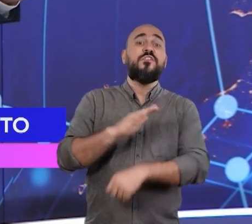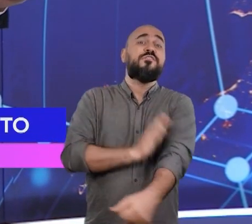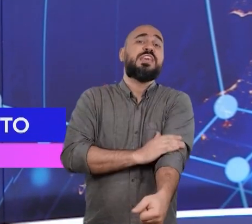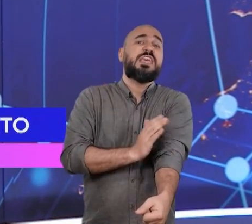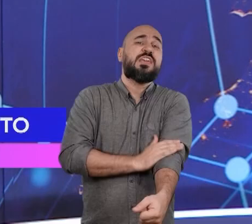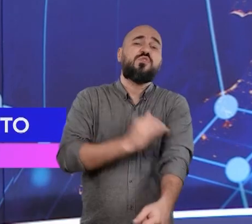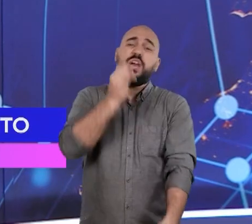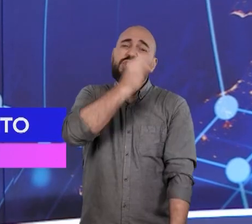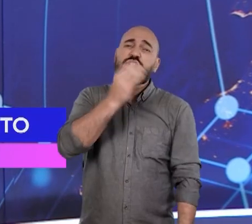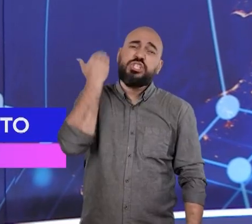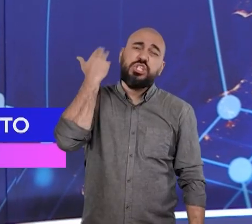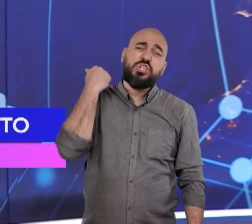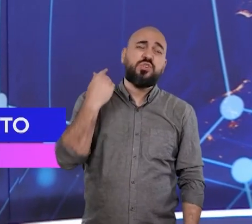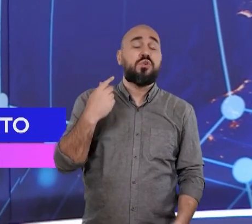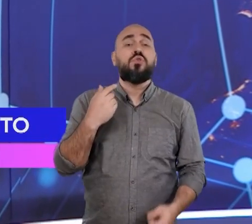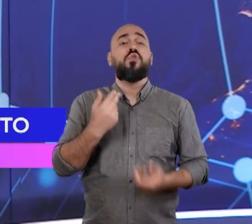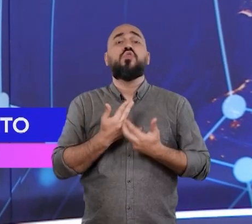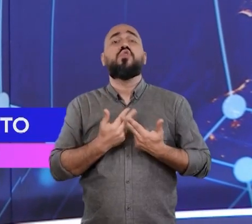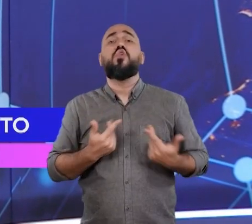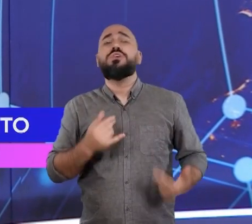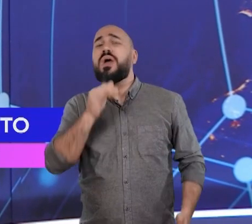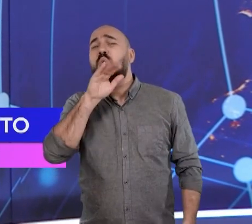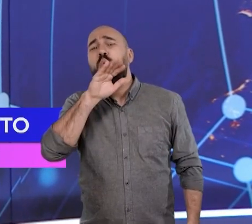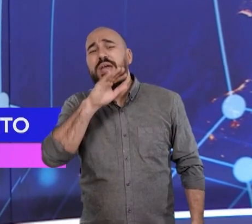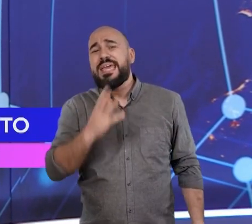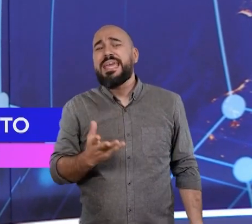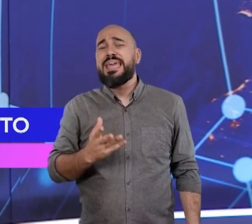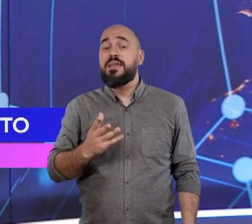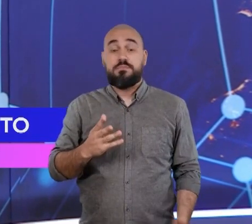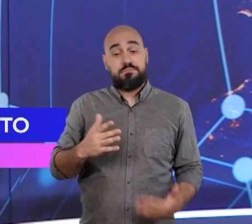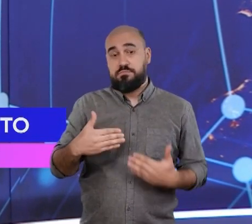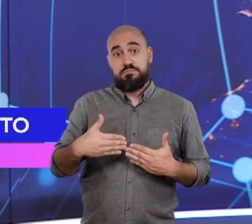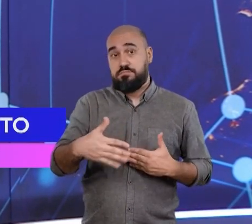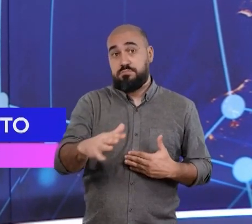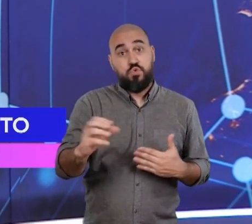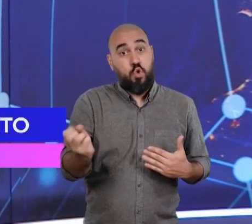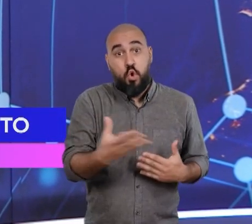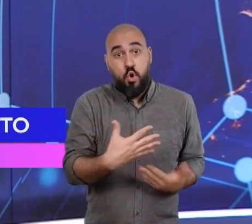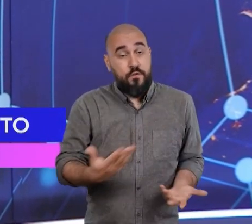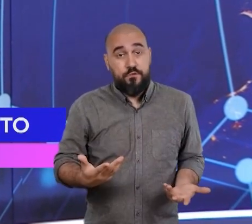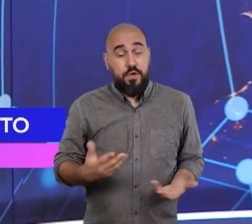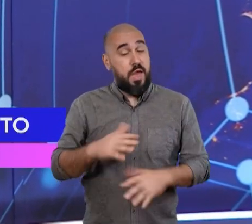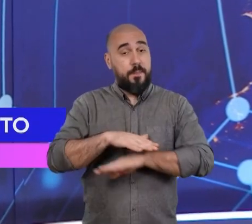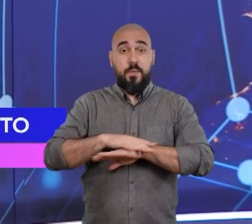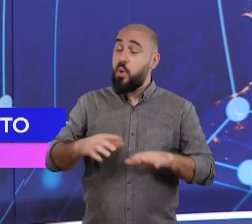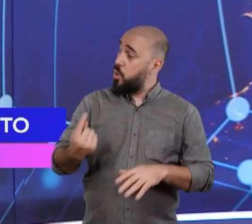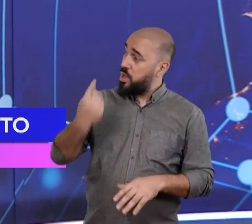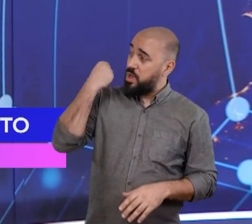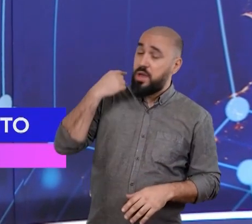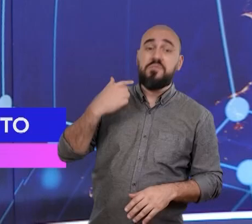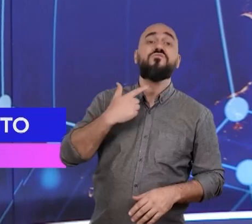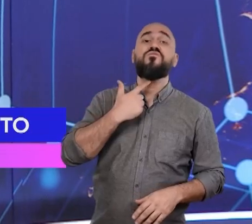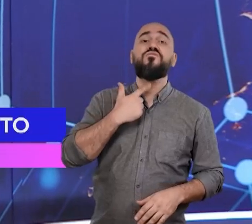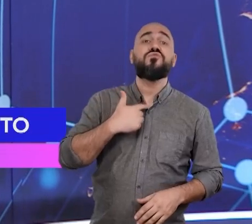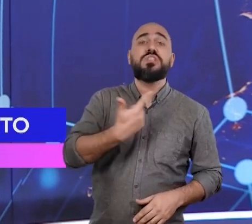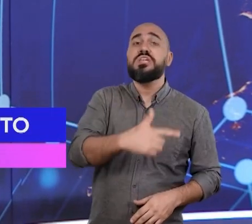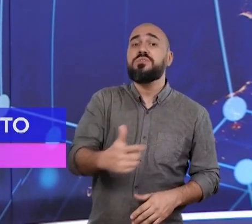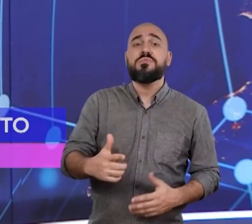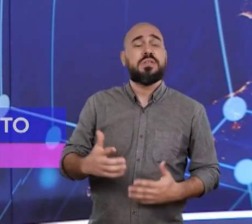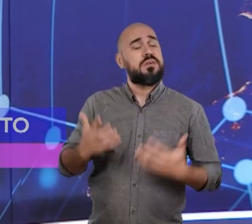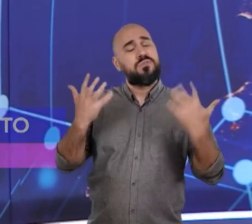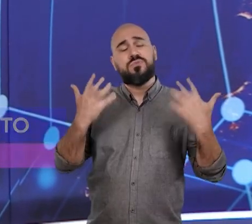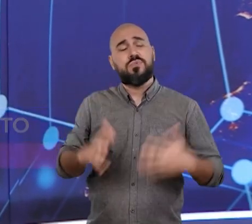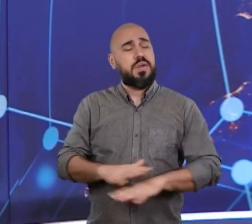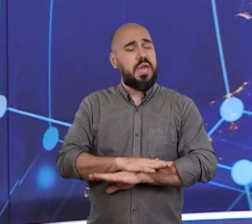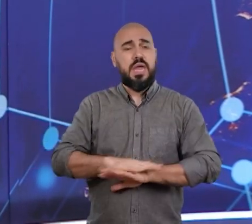coisas ruins que você fazia, já não faça mais. Porque você agora se torna uma nova criatura em Cristo Jesus,